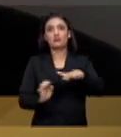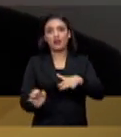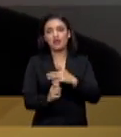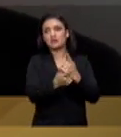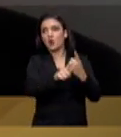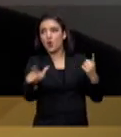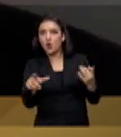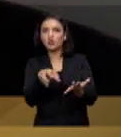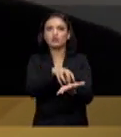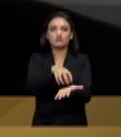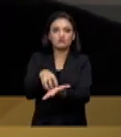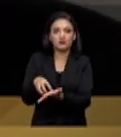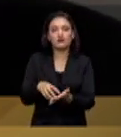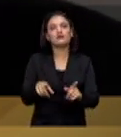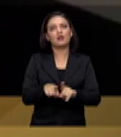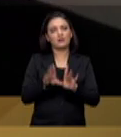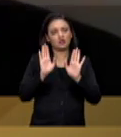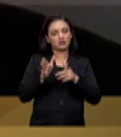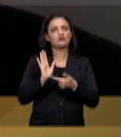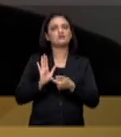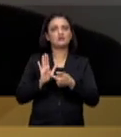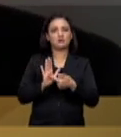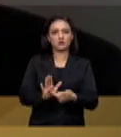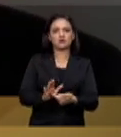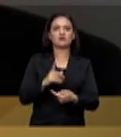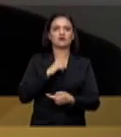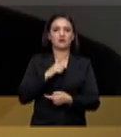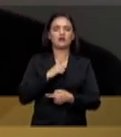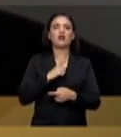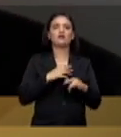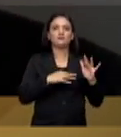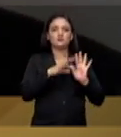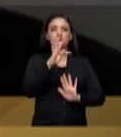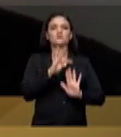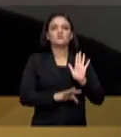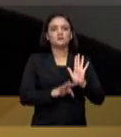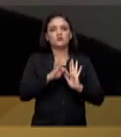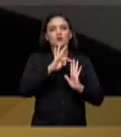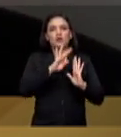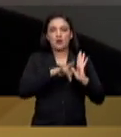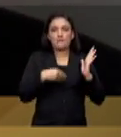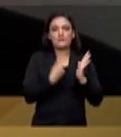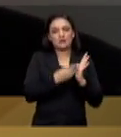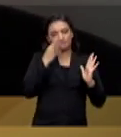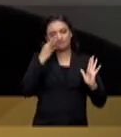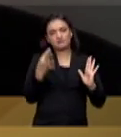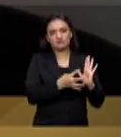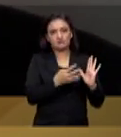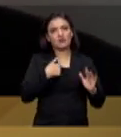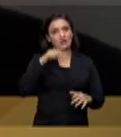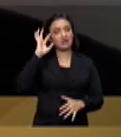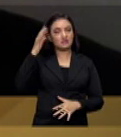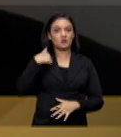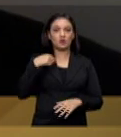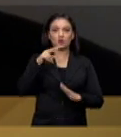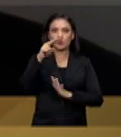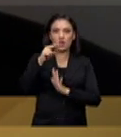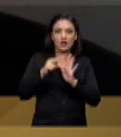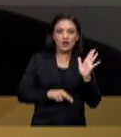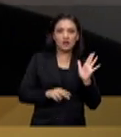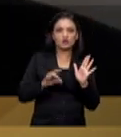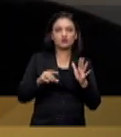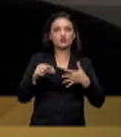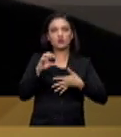em excerto colacionado da exordial acusatória nesta decisão que estou lendo apenas